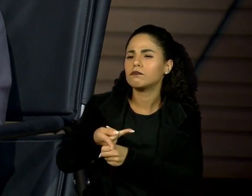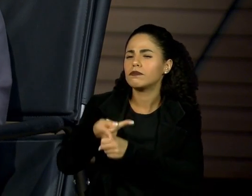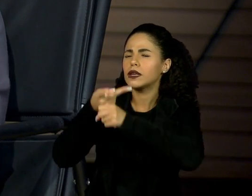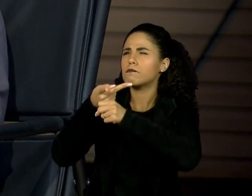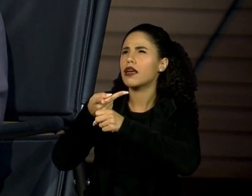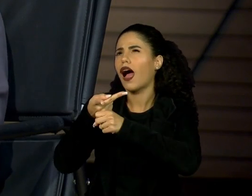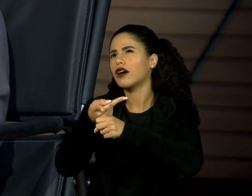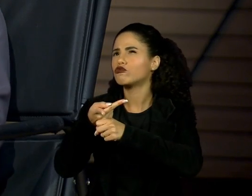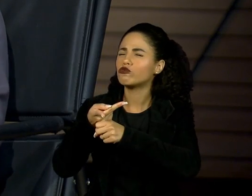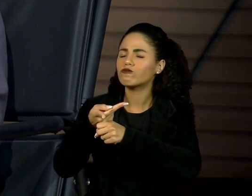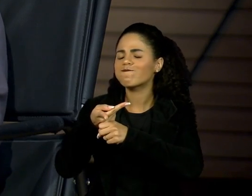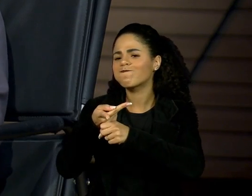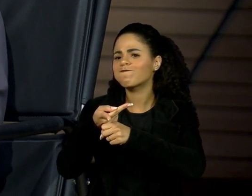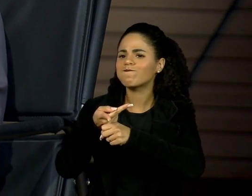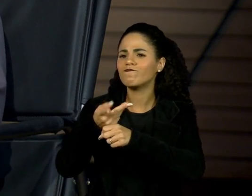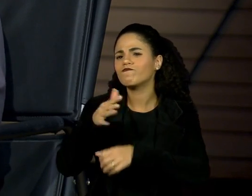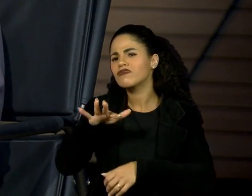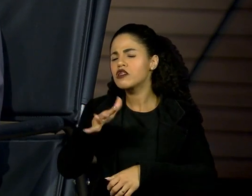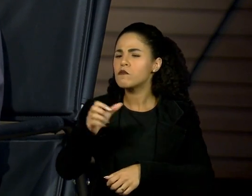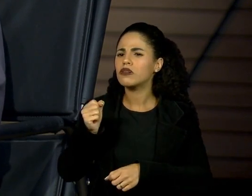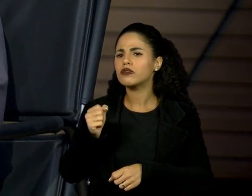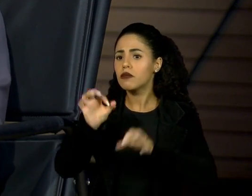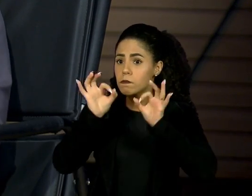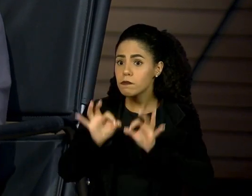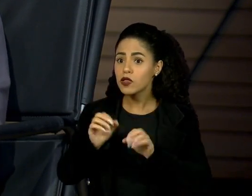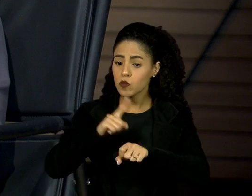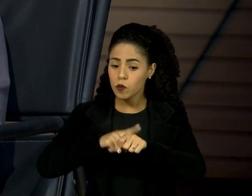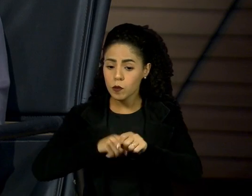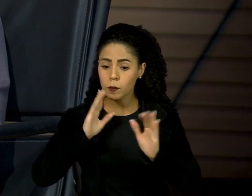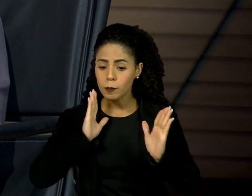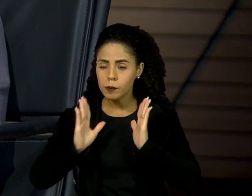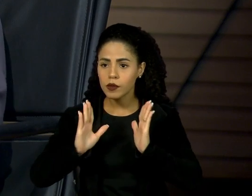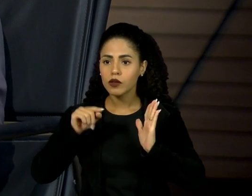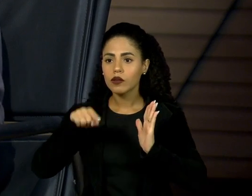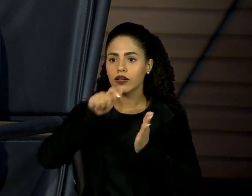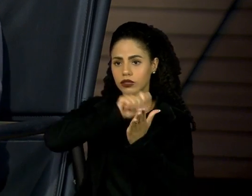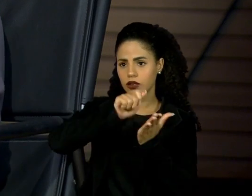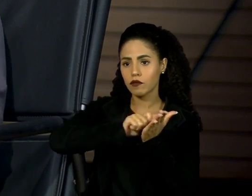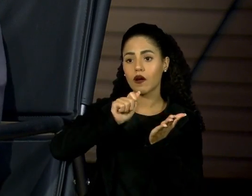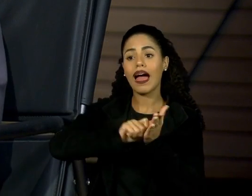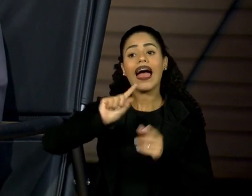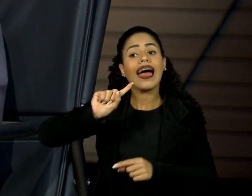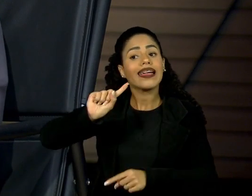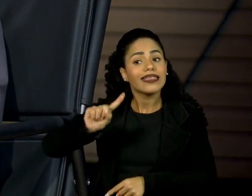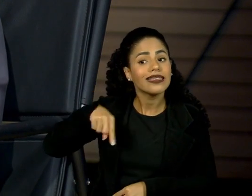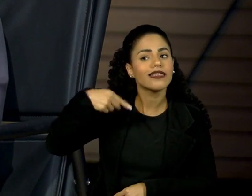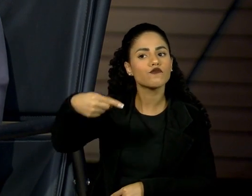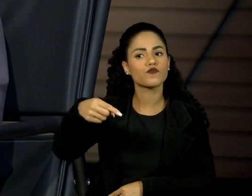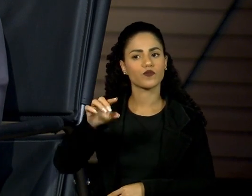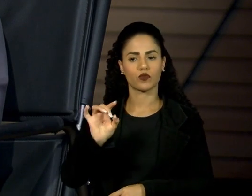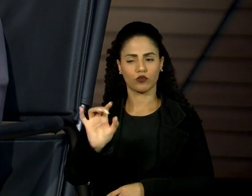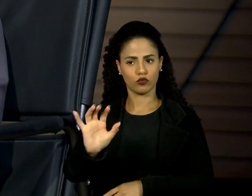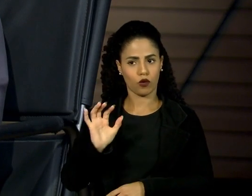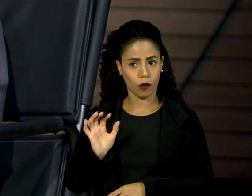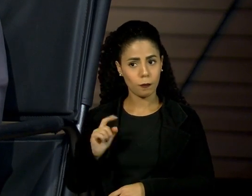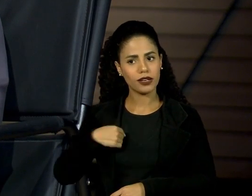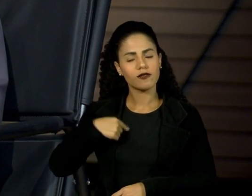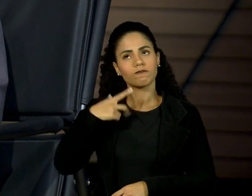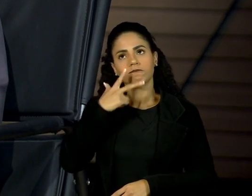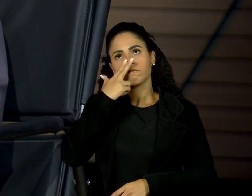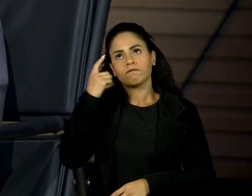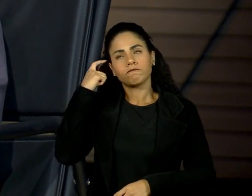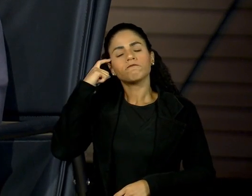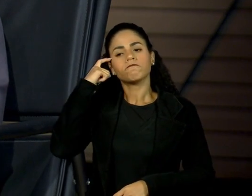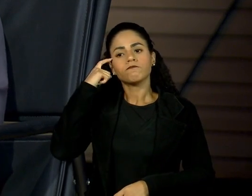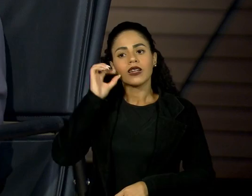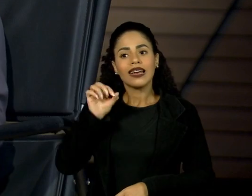premiado, assim, não exatamente na época que ele escreveu, um pouco depois, né? E eu acho